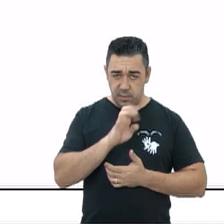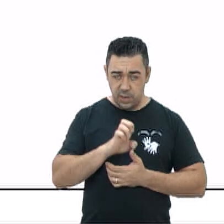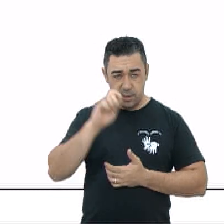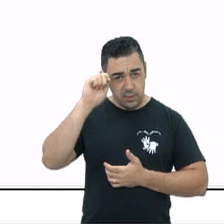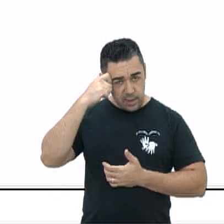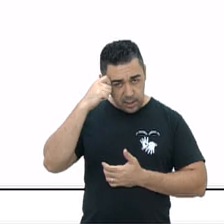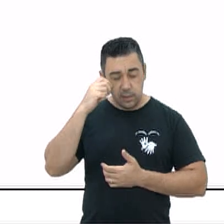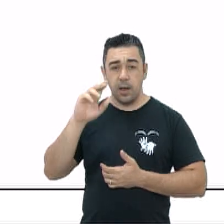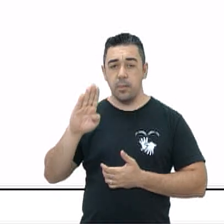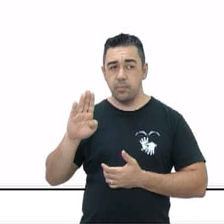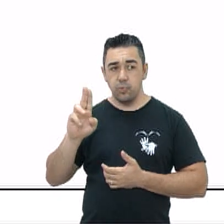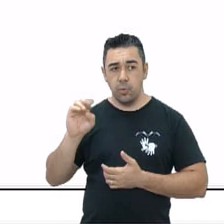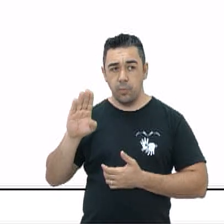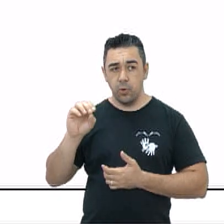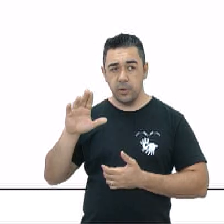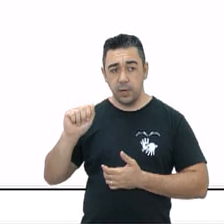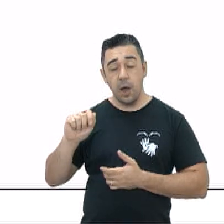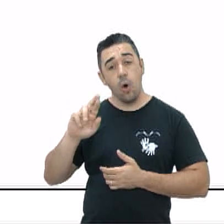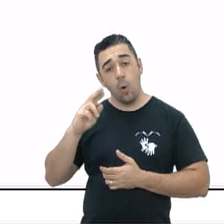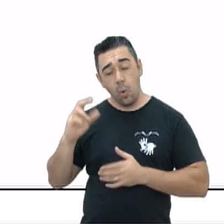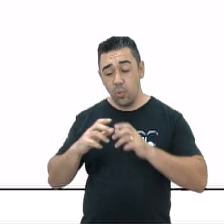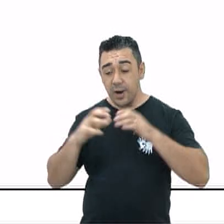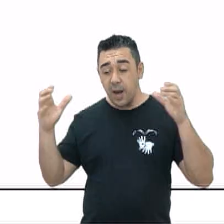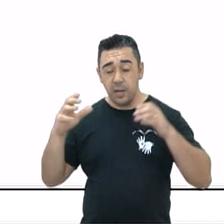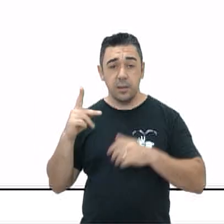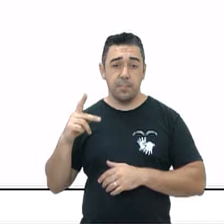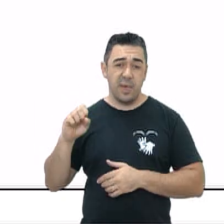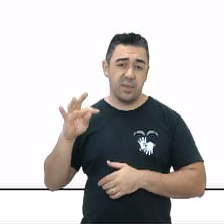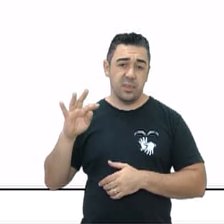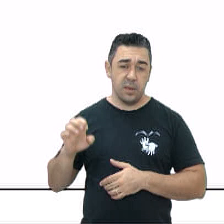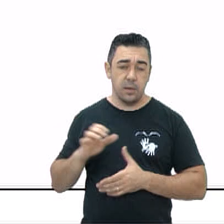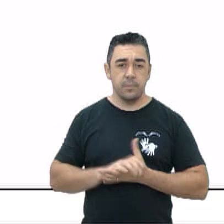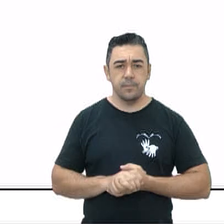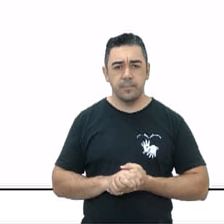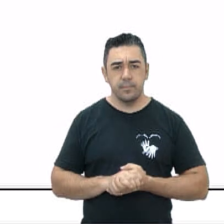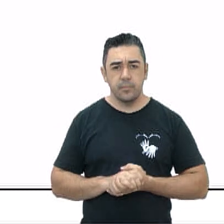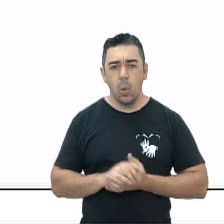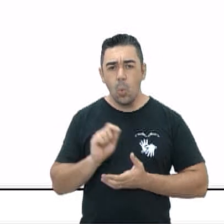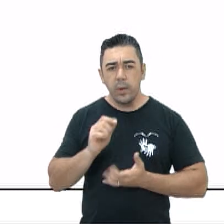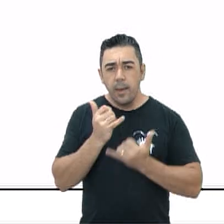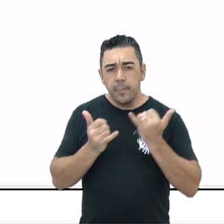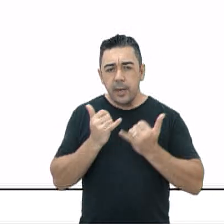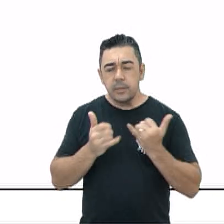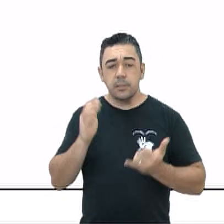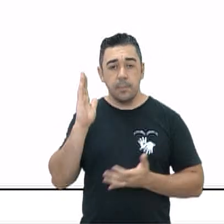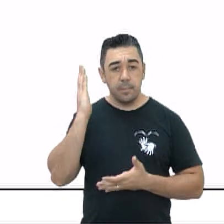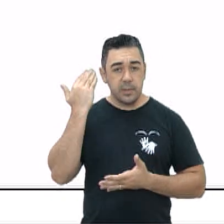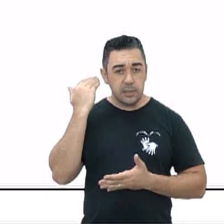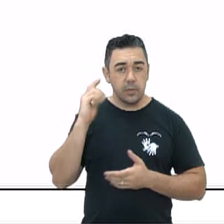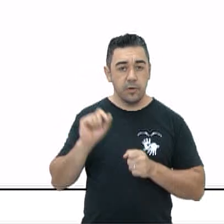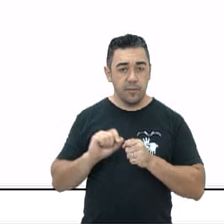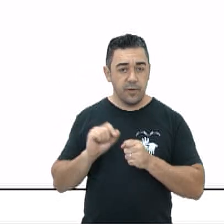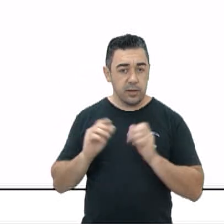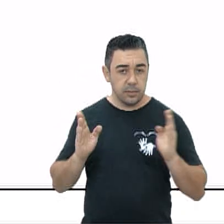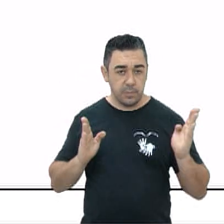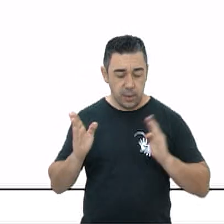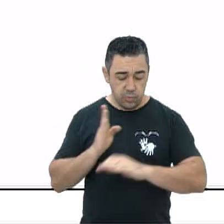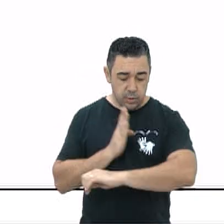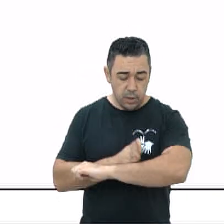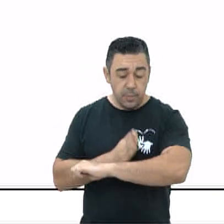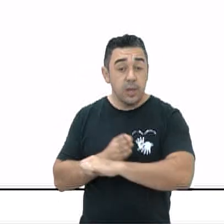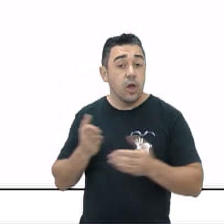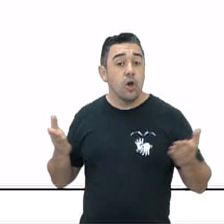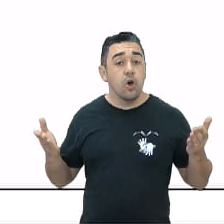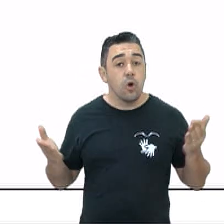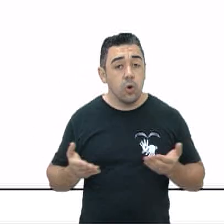peste bubônica ou grande peste, tá? Quais são as semelhanças das medidas feitas na Idade Média com as que nós